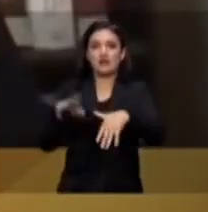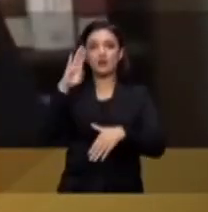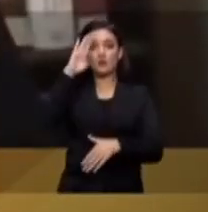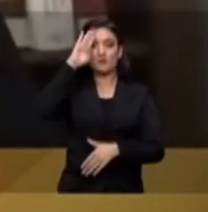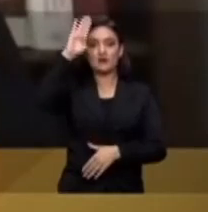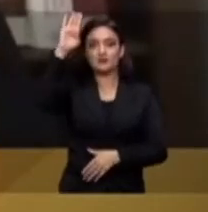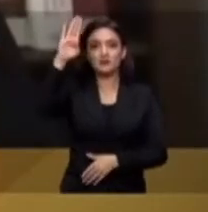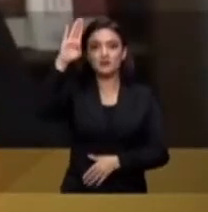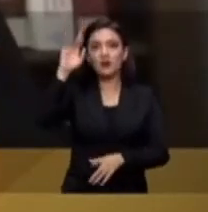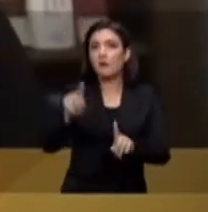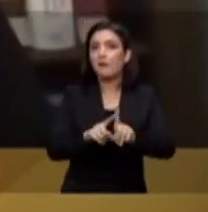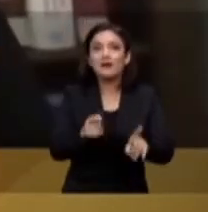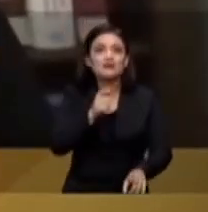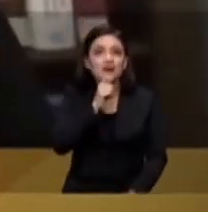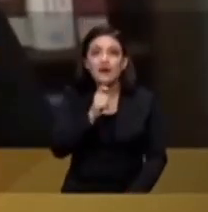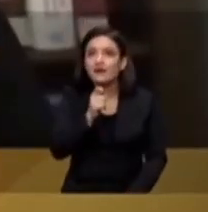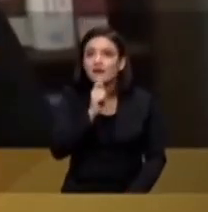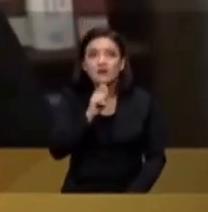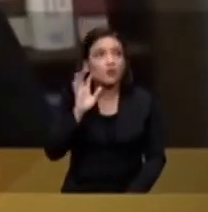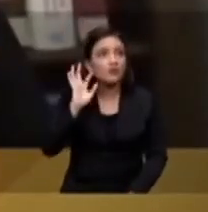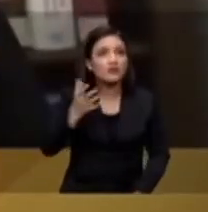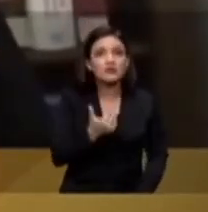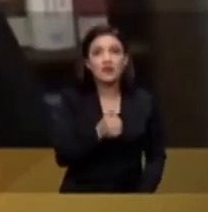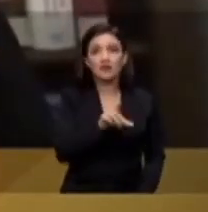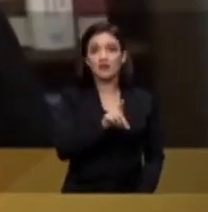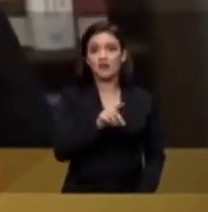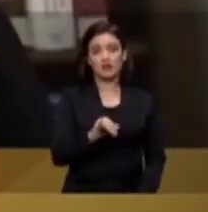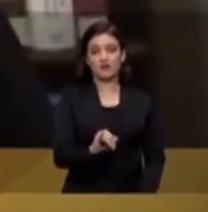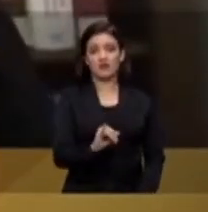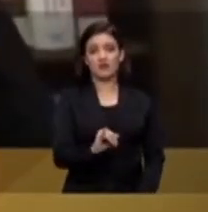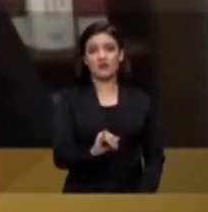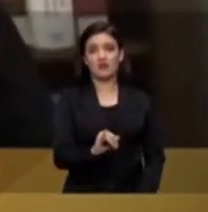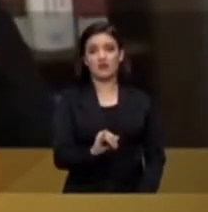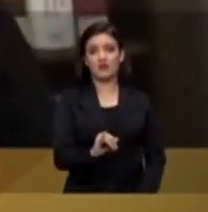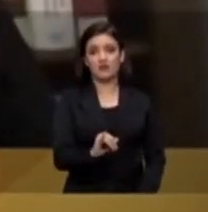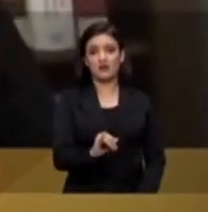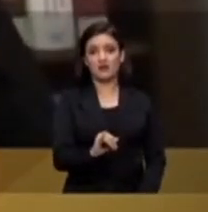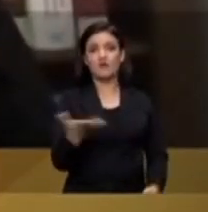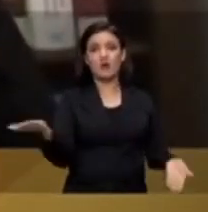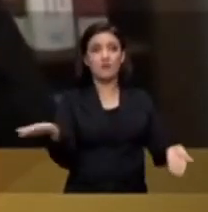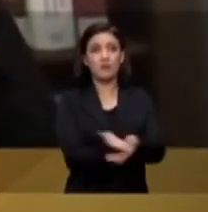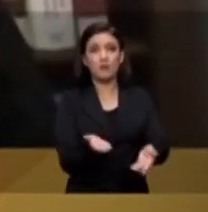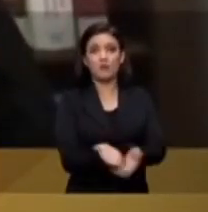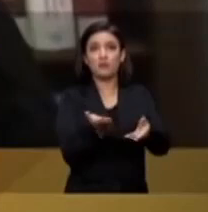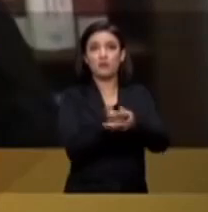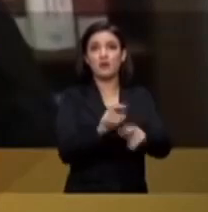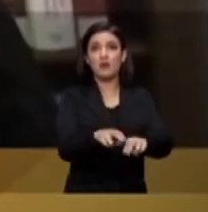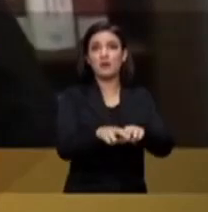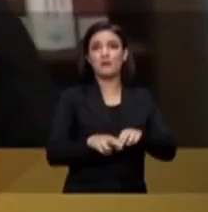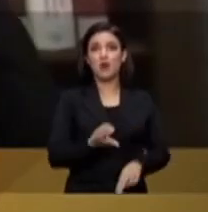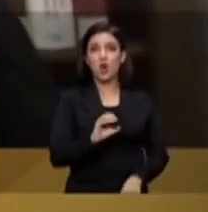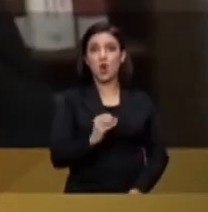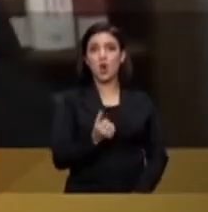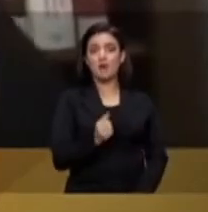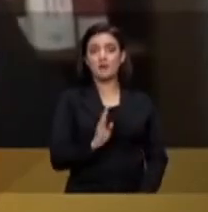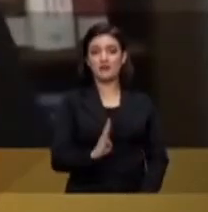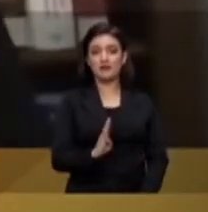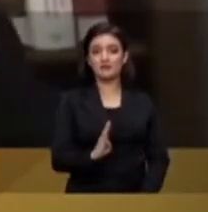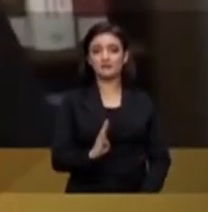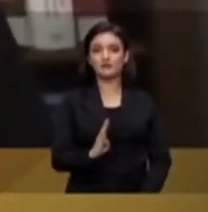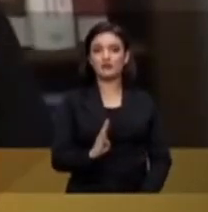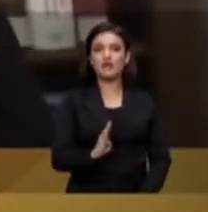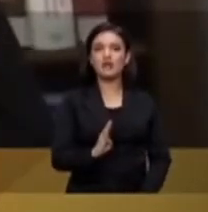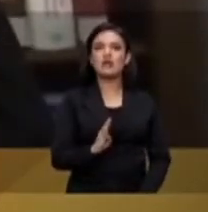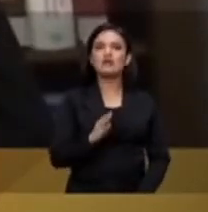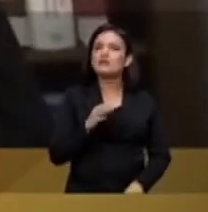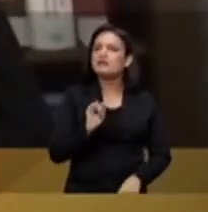de decidir as ações diretas de constitucionalidade que foram ajuizadas pela Ordem dos Advogados do Brasil. Se essa